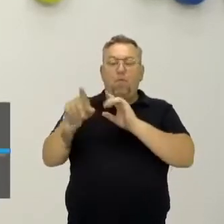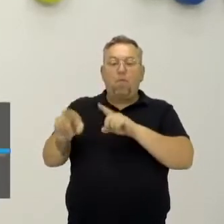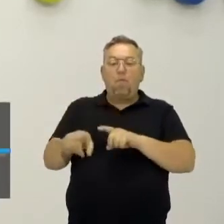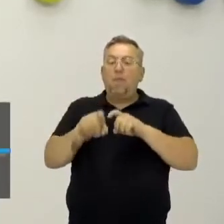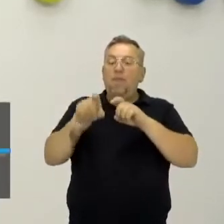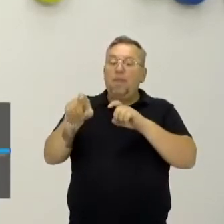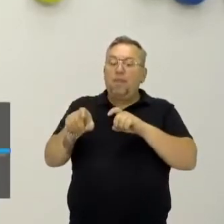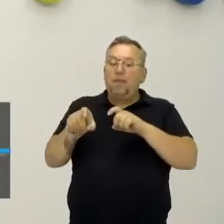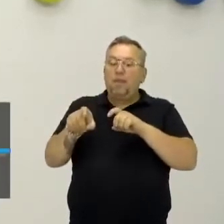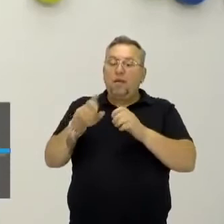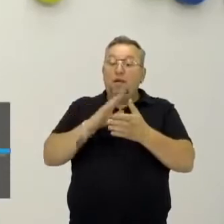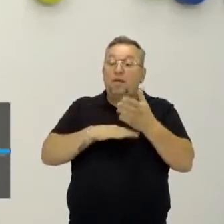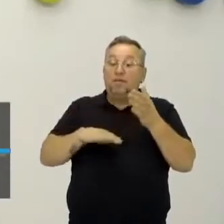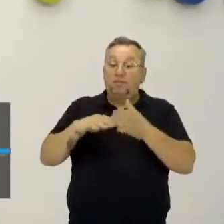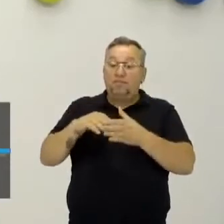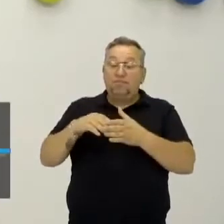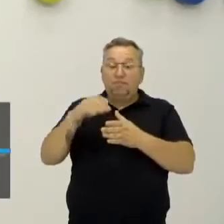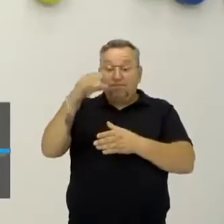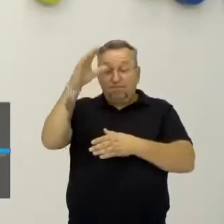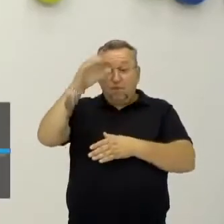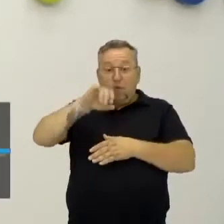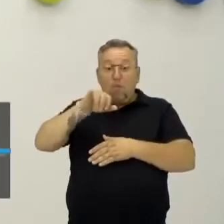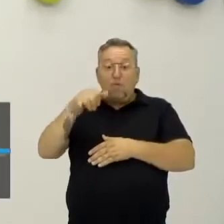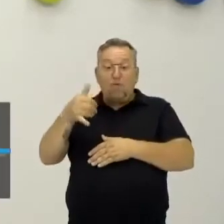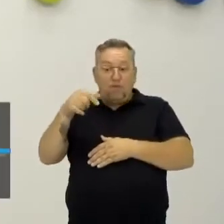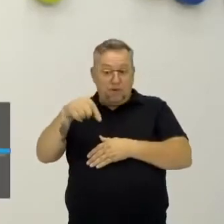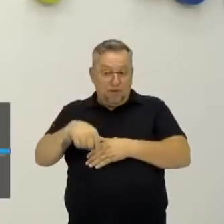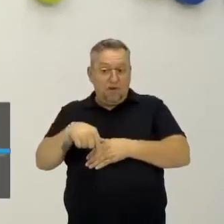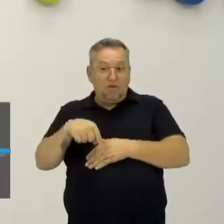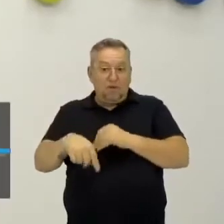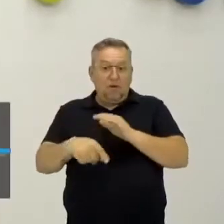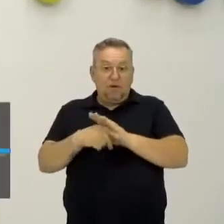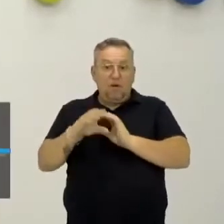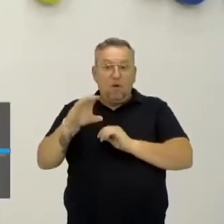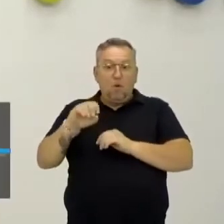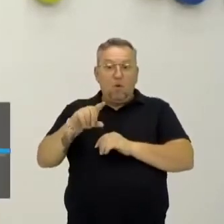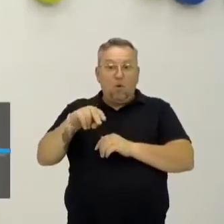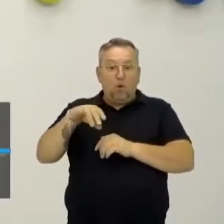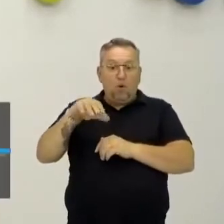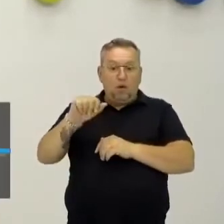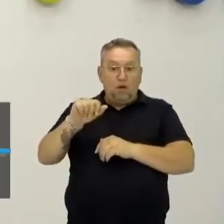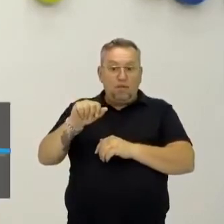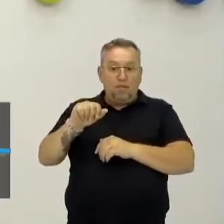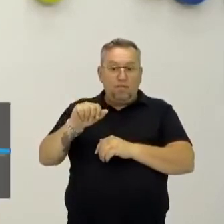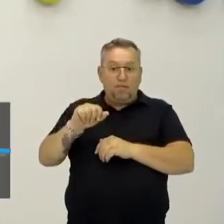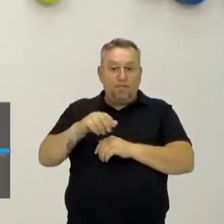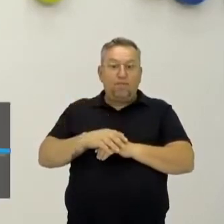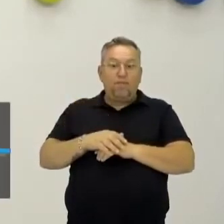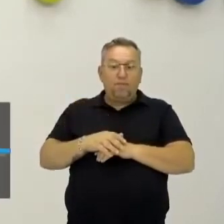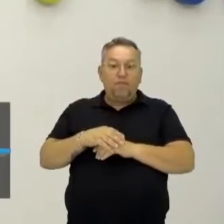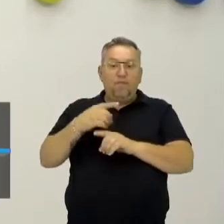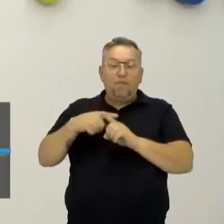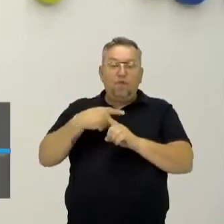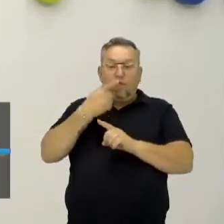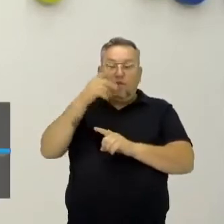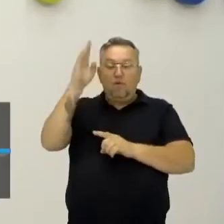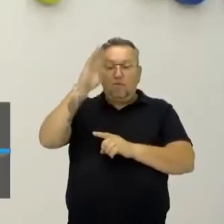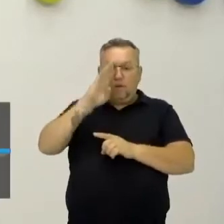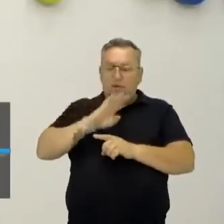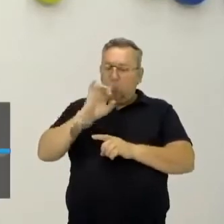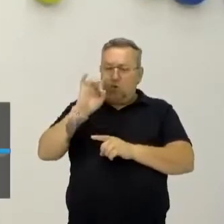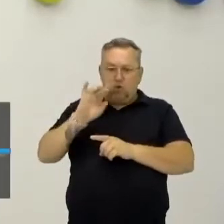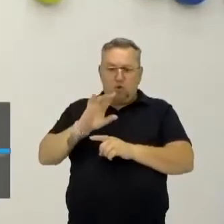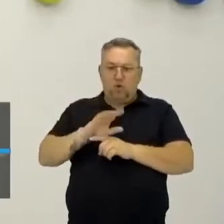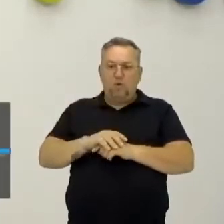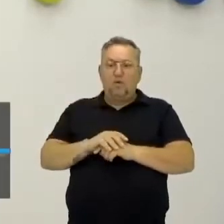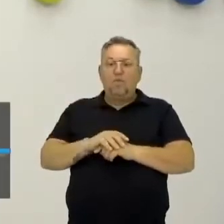e todos esses conhecimentos foram aproveitados aqui na colônia portuguesa, né? Que a gente está recortando aqui só o Brasil mesmo.